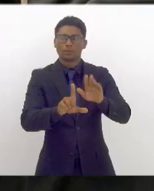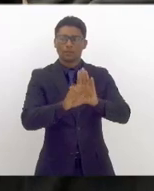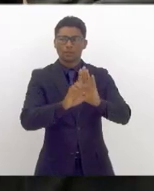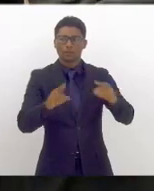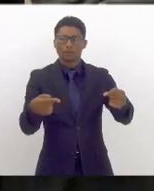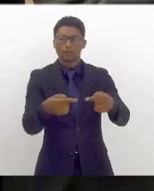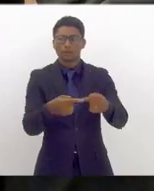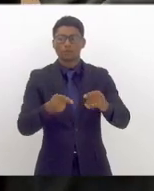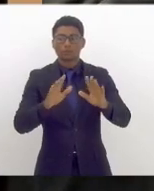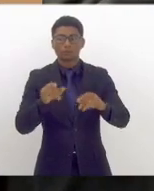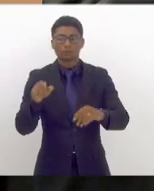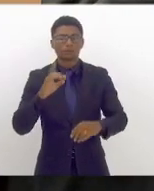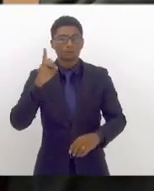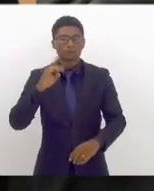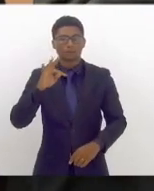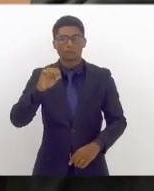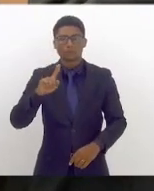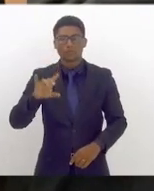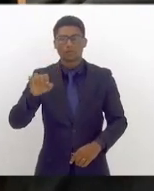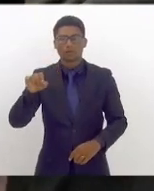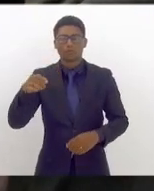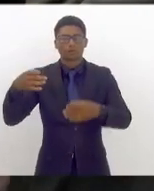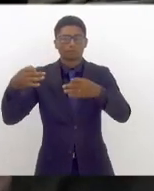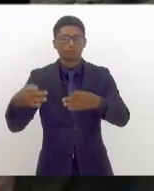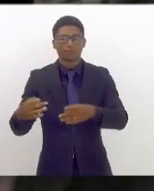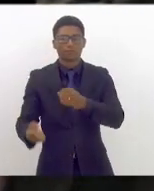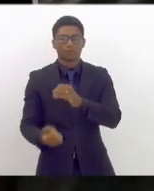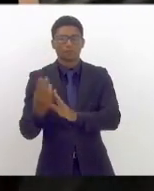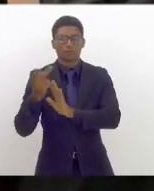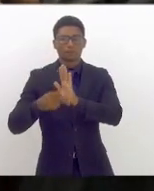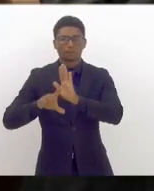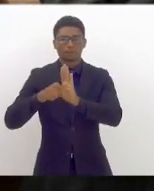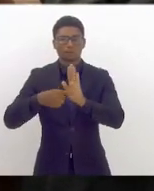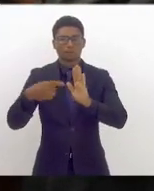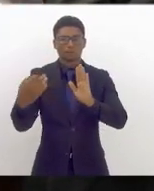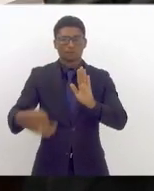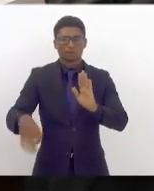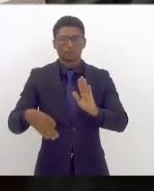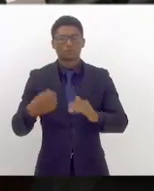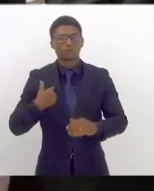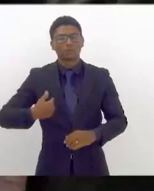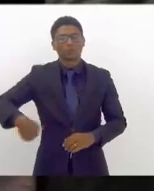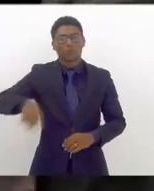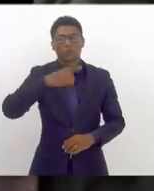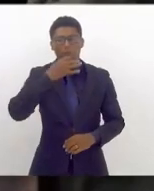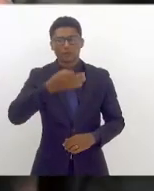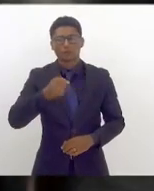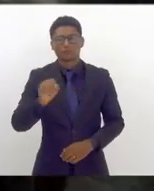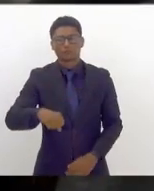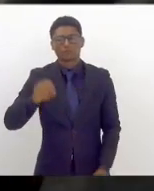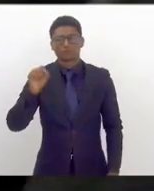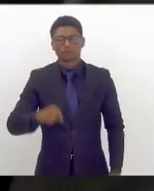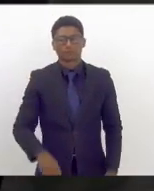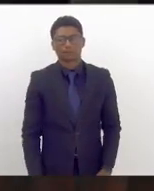Thiago Pampulha acertou nesse projeto e o nosso parecer é favorável